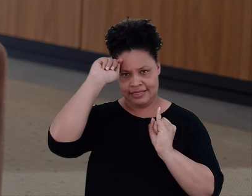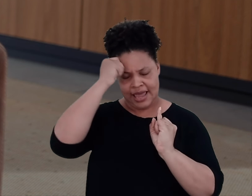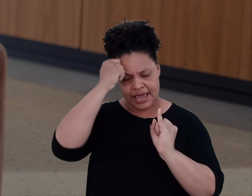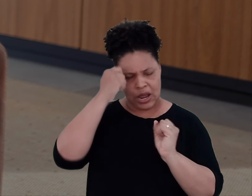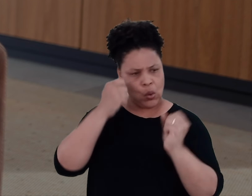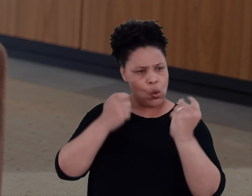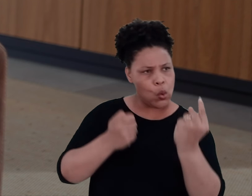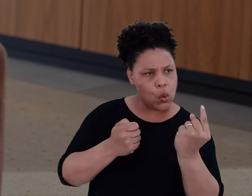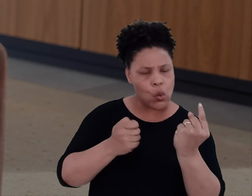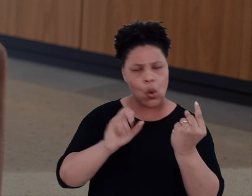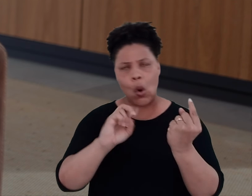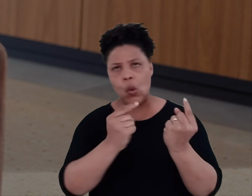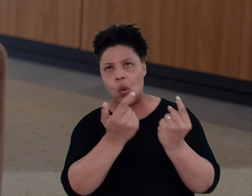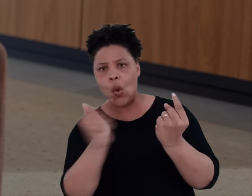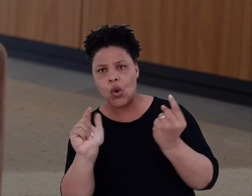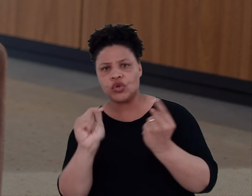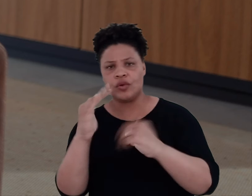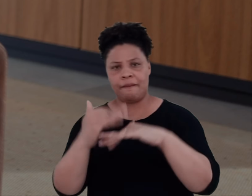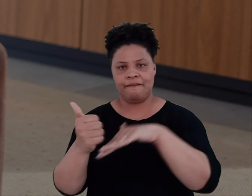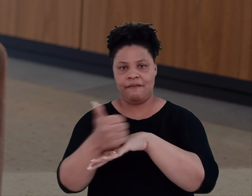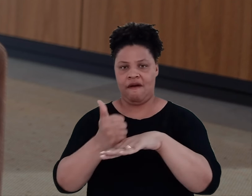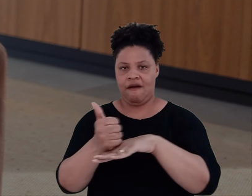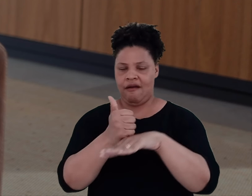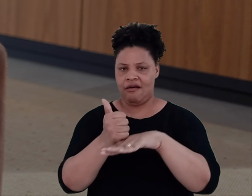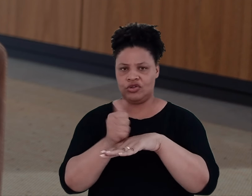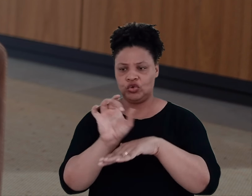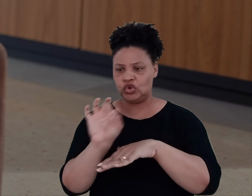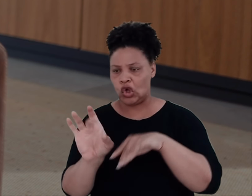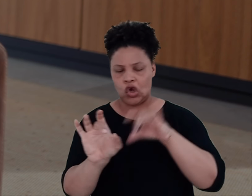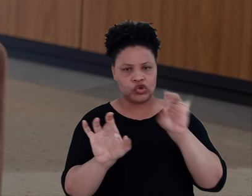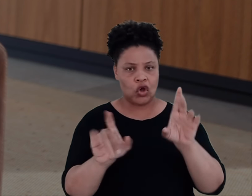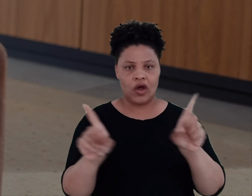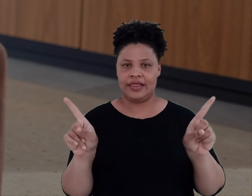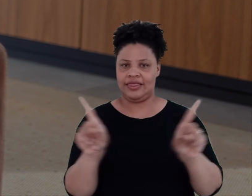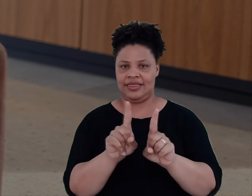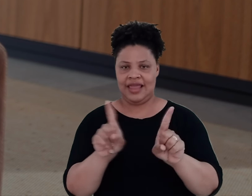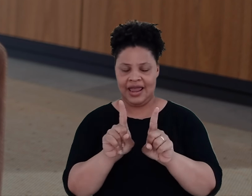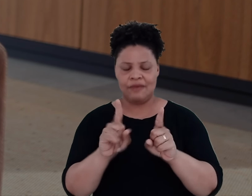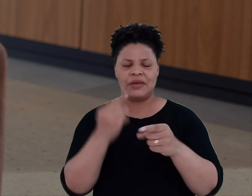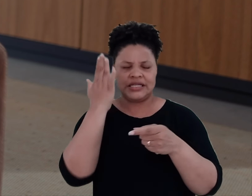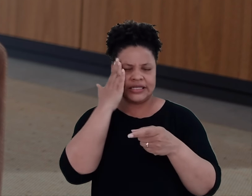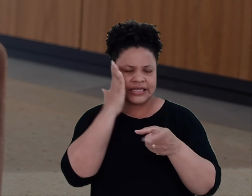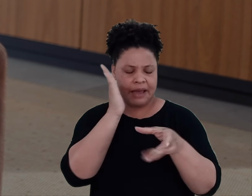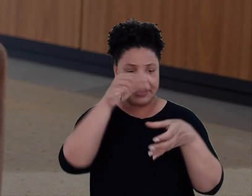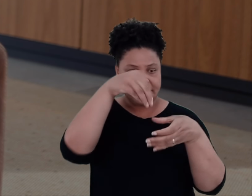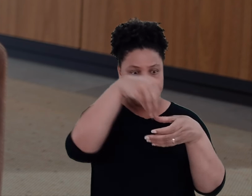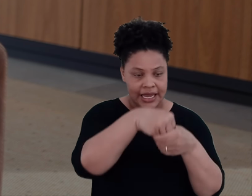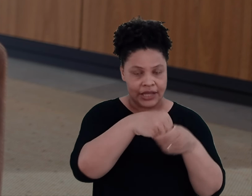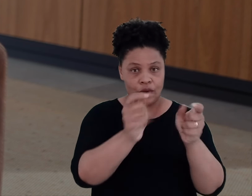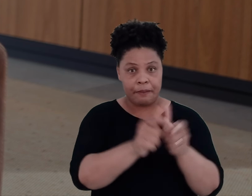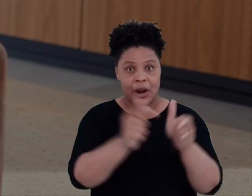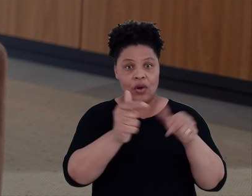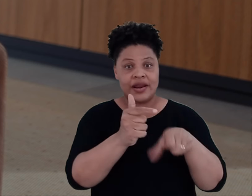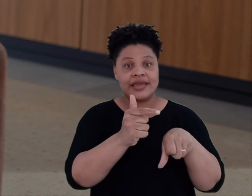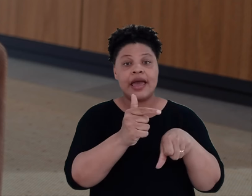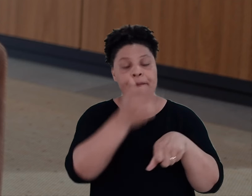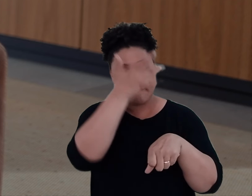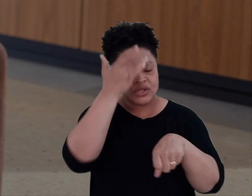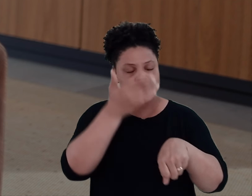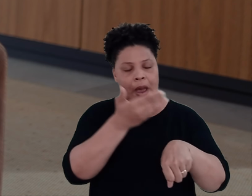um ou outro profissional negro que integra redações majoritariamente brancas e que são propriedade de pessoas